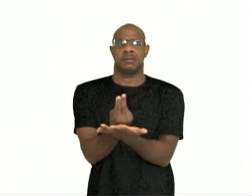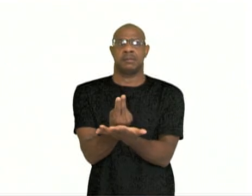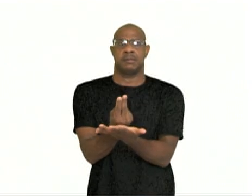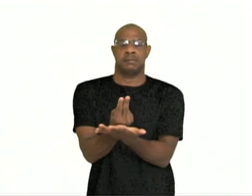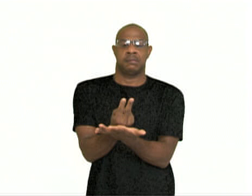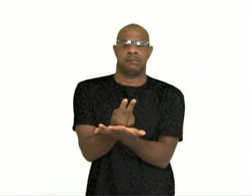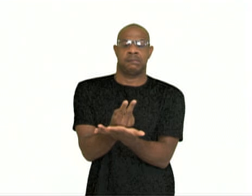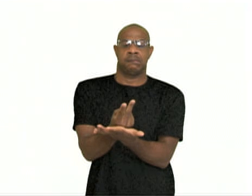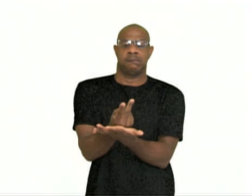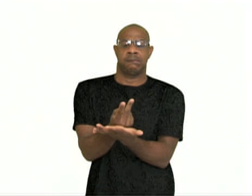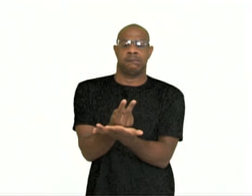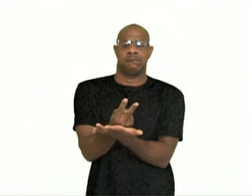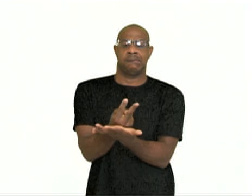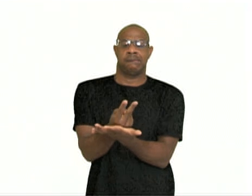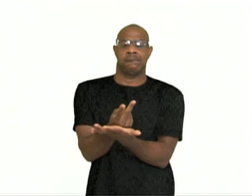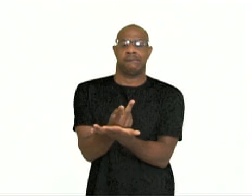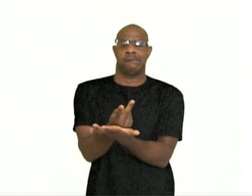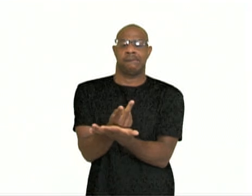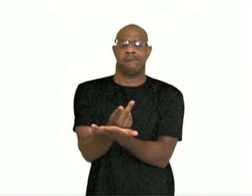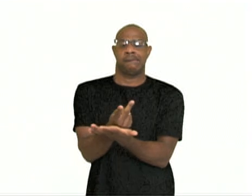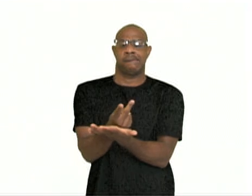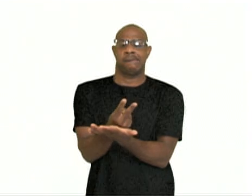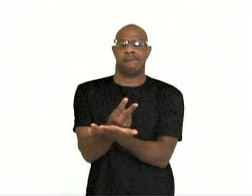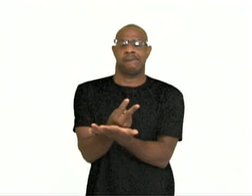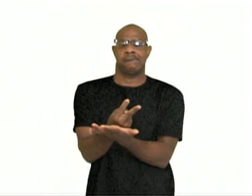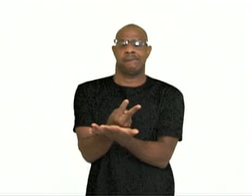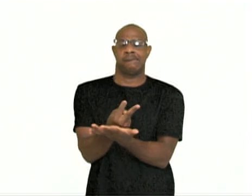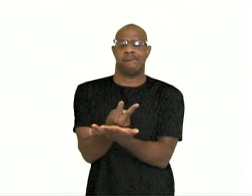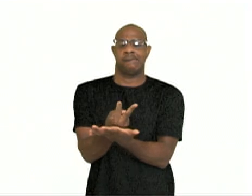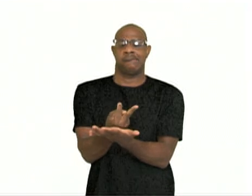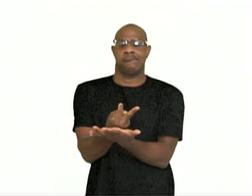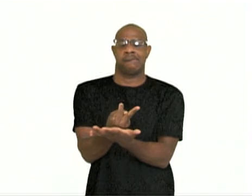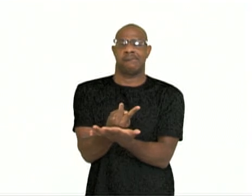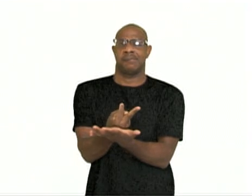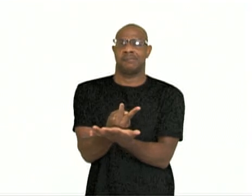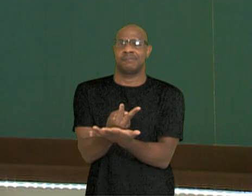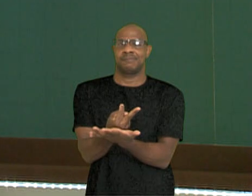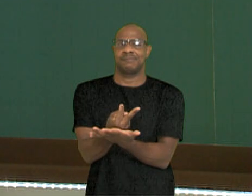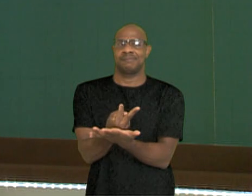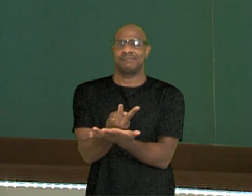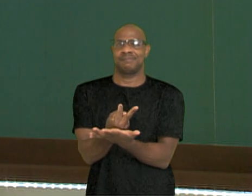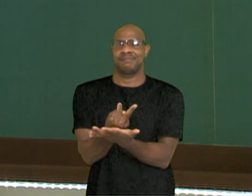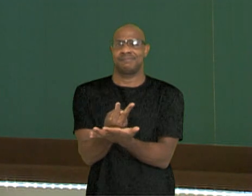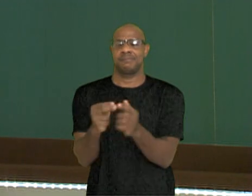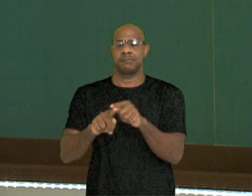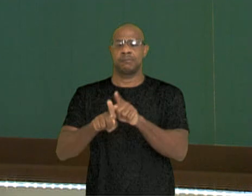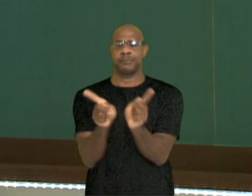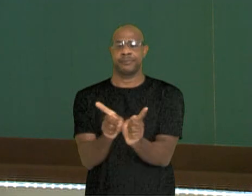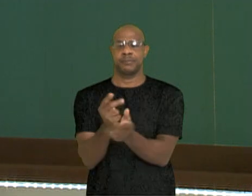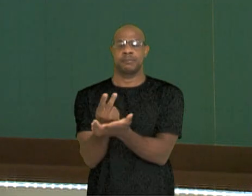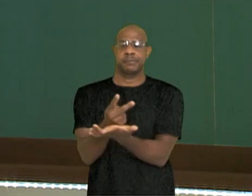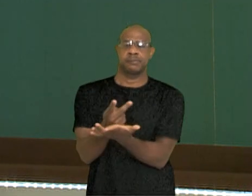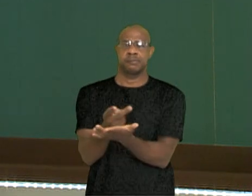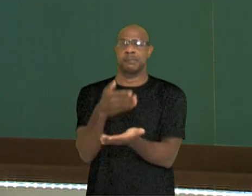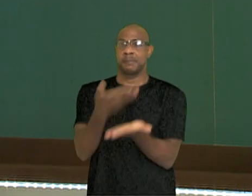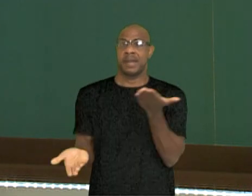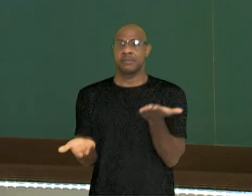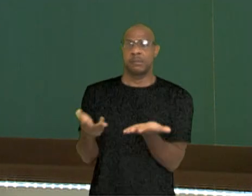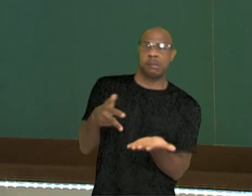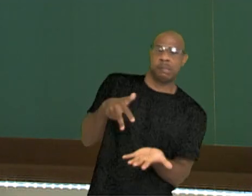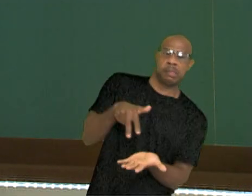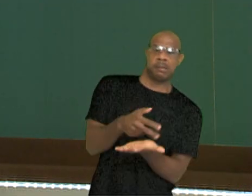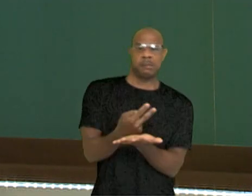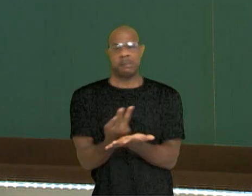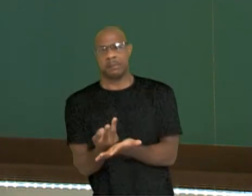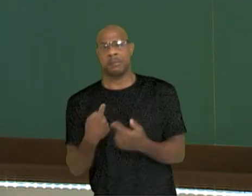vai sair do eixo e eu vou acabar caindo. Você já experimentou isso? A gente perde o equilíbrio. Por que que a gente perde o equilíbrio? Porque moveu